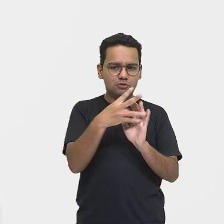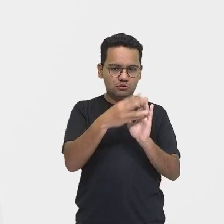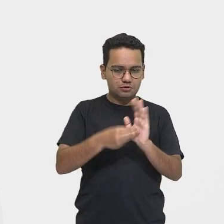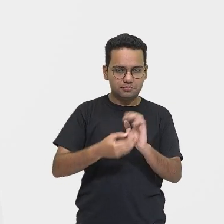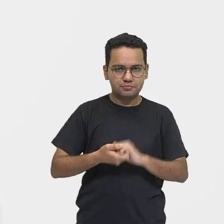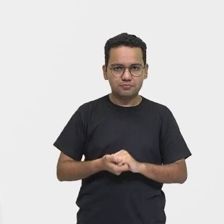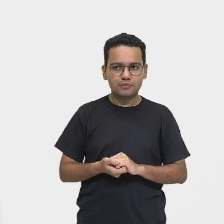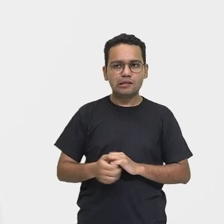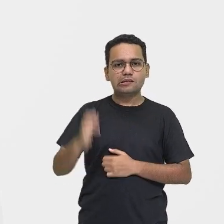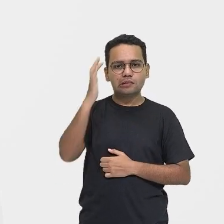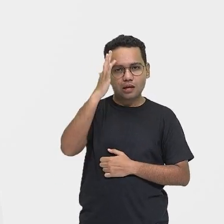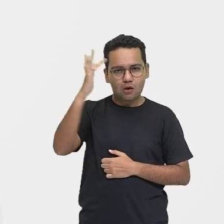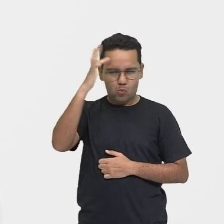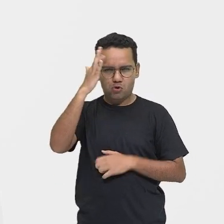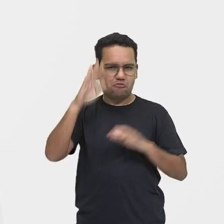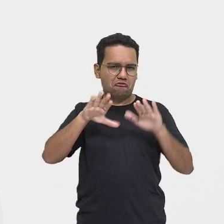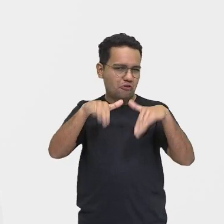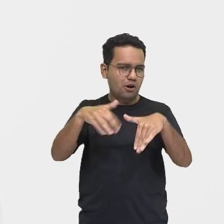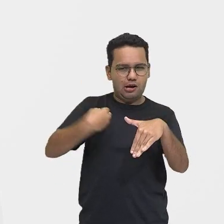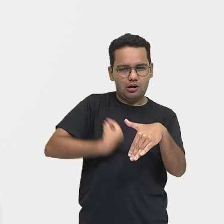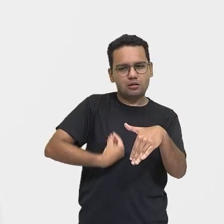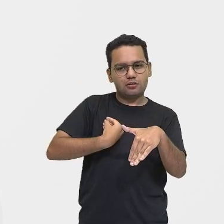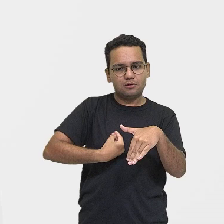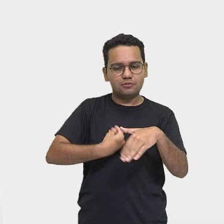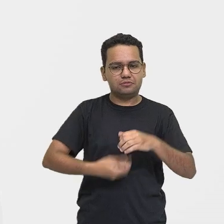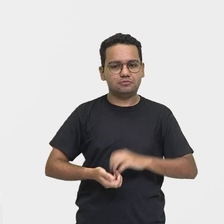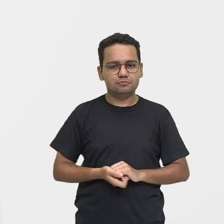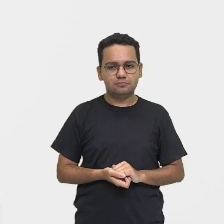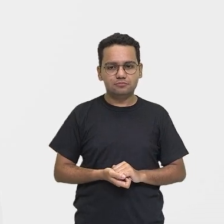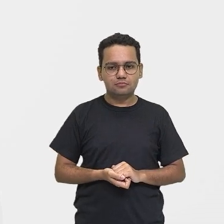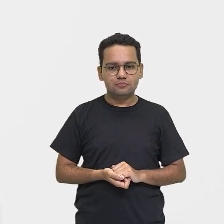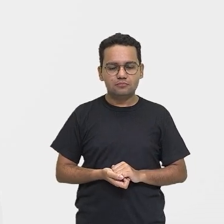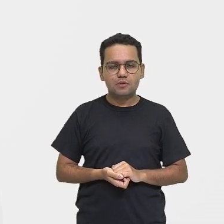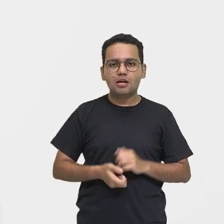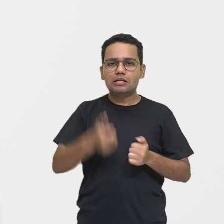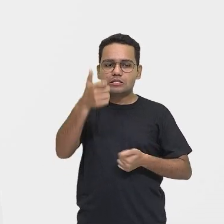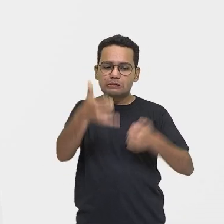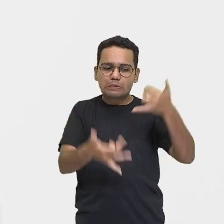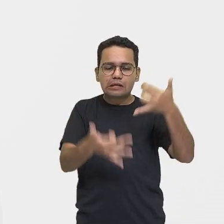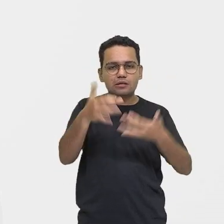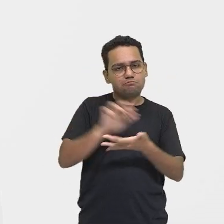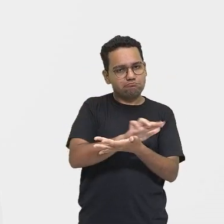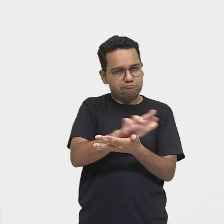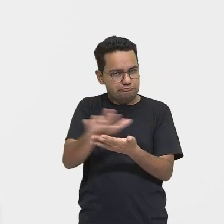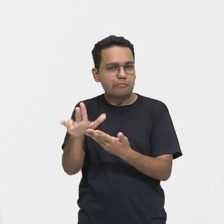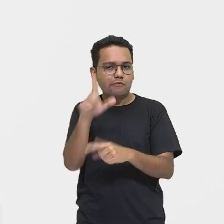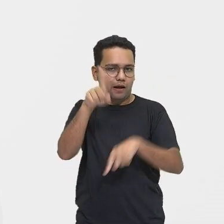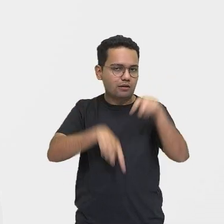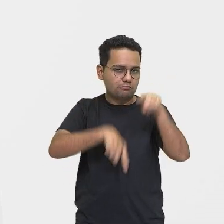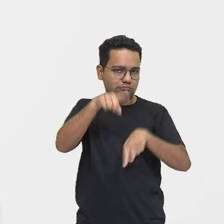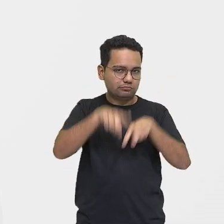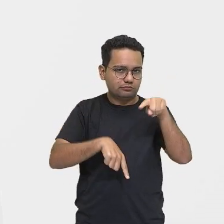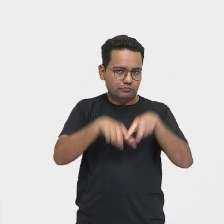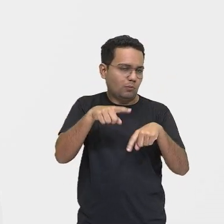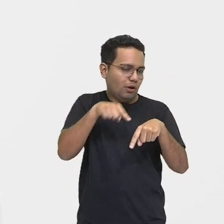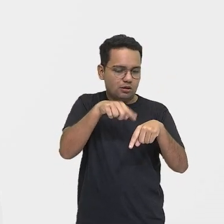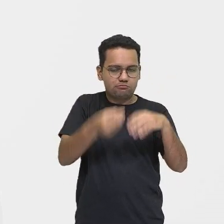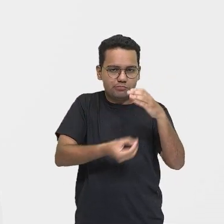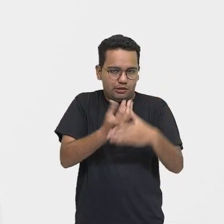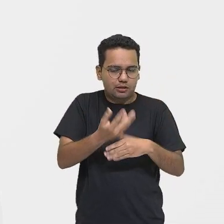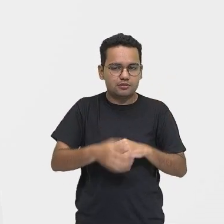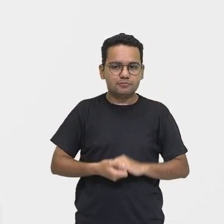de conhecimento, teorias relacionadas à vida, modelos explicativos da